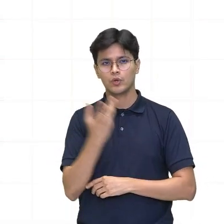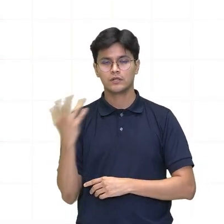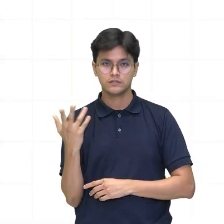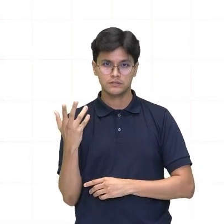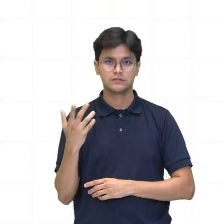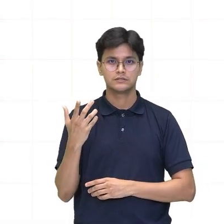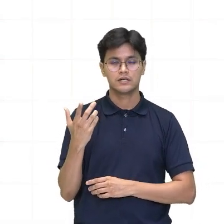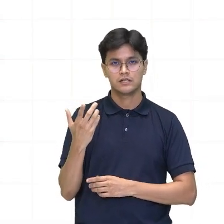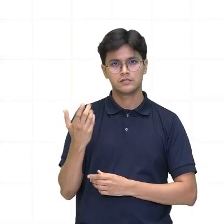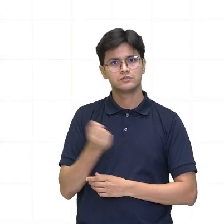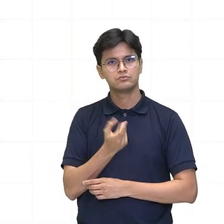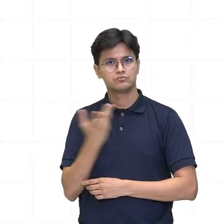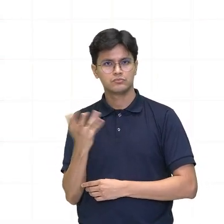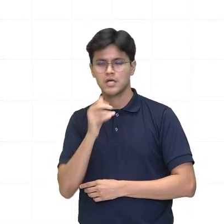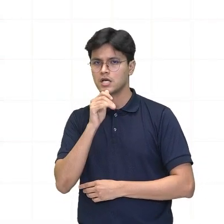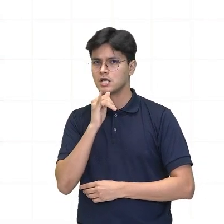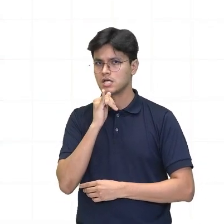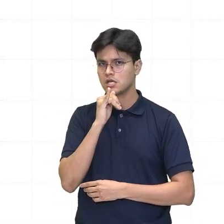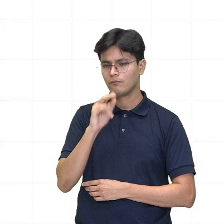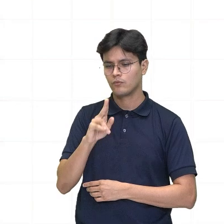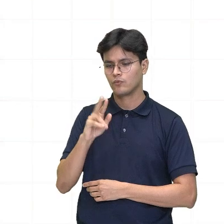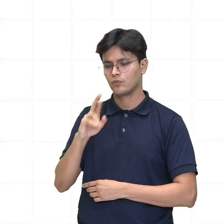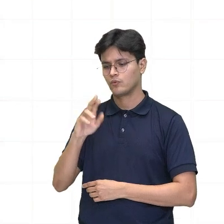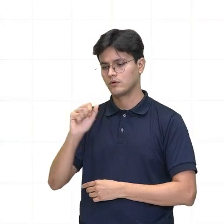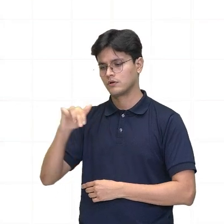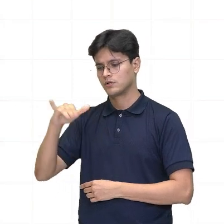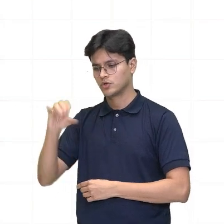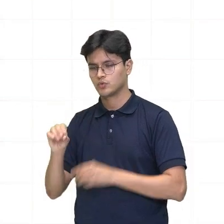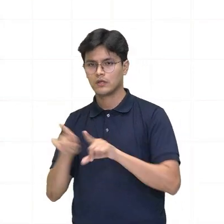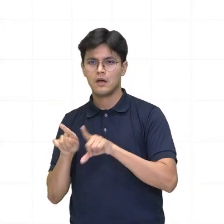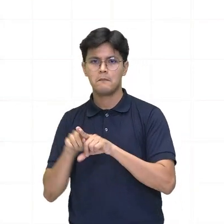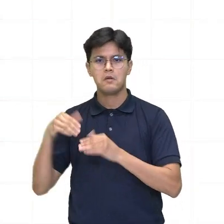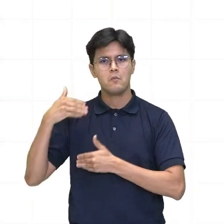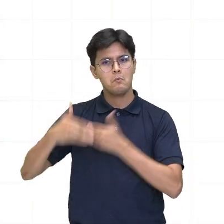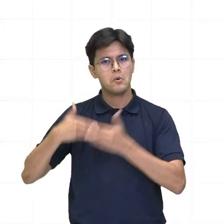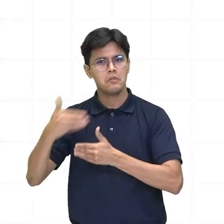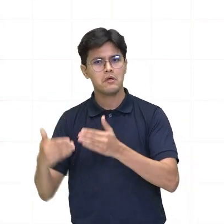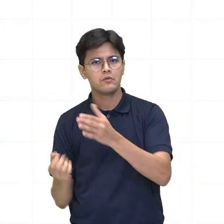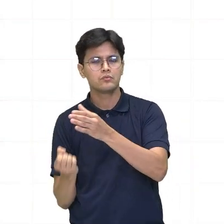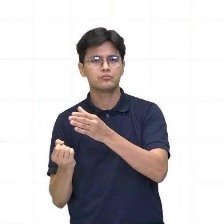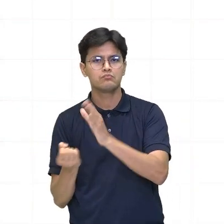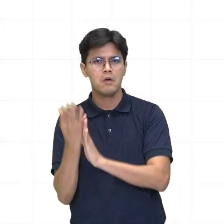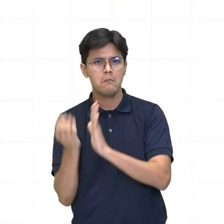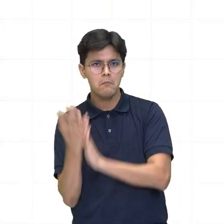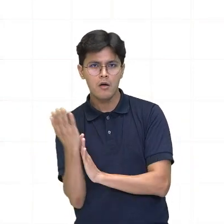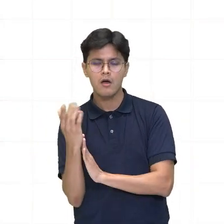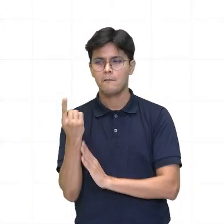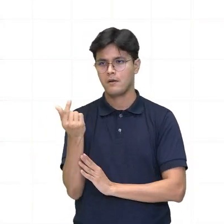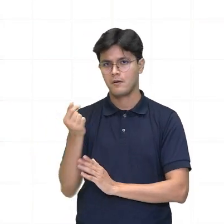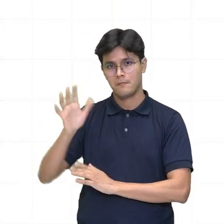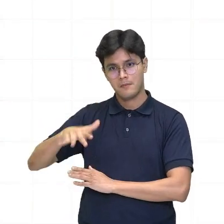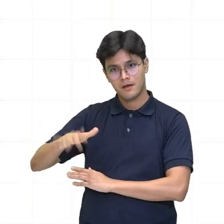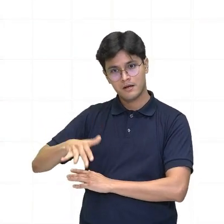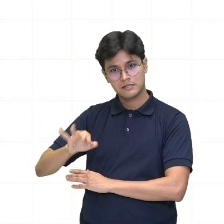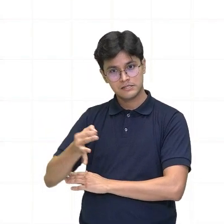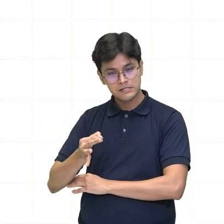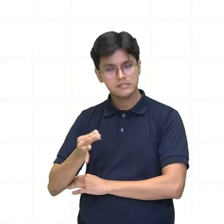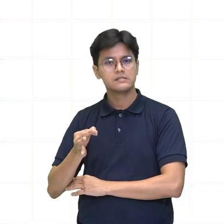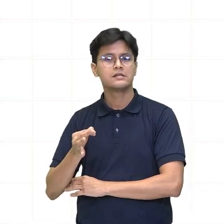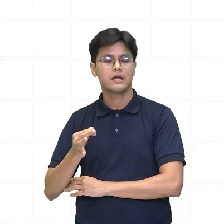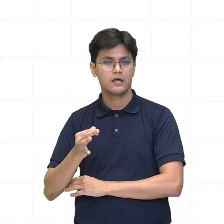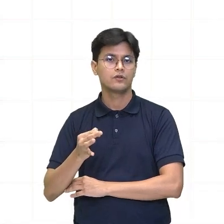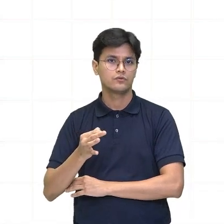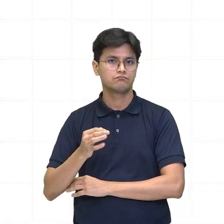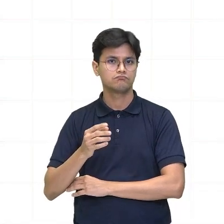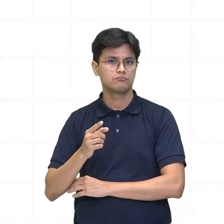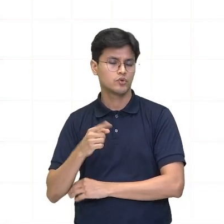aí consideráveis. Operação barata, pontuei aí o custo de geração, né, relativamente baixo, a gente até viu, com